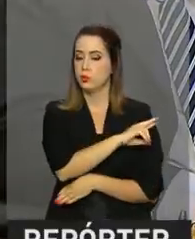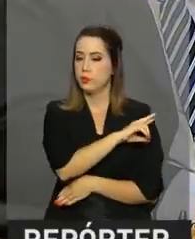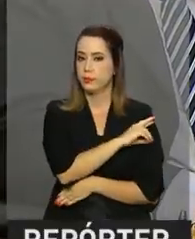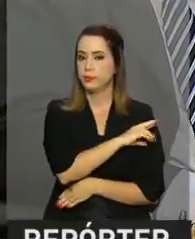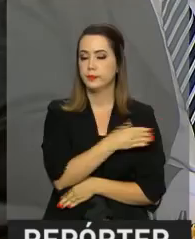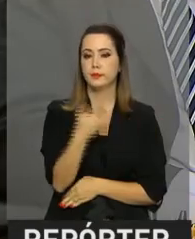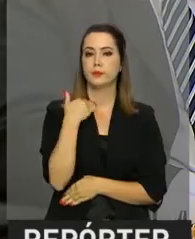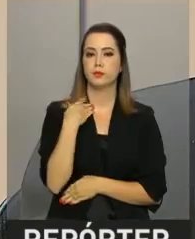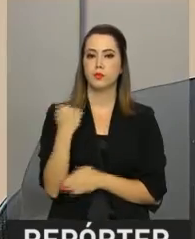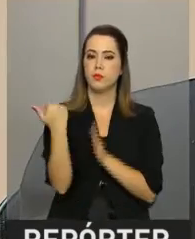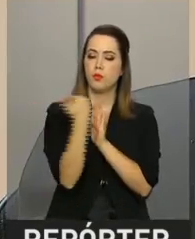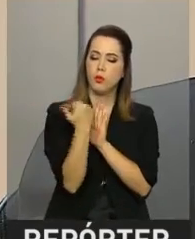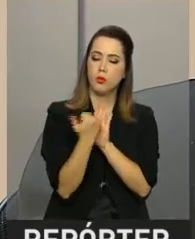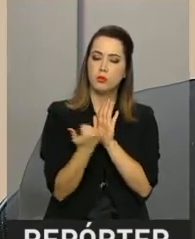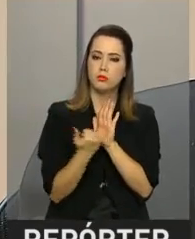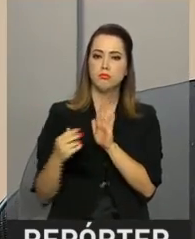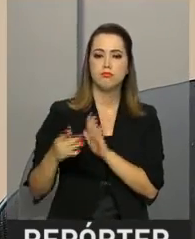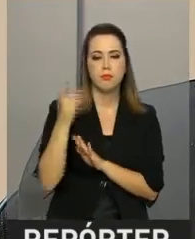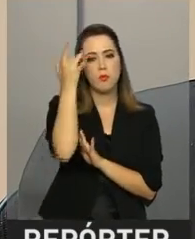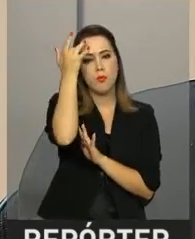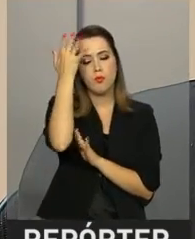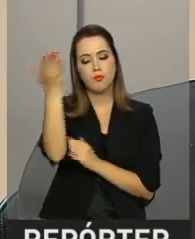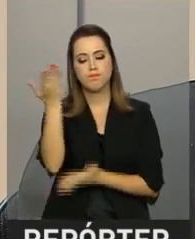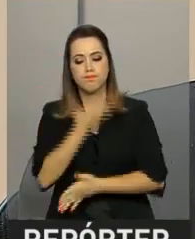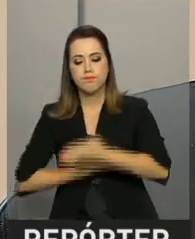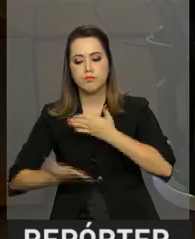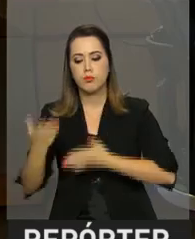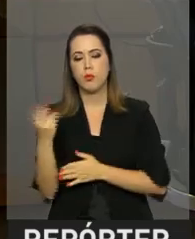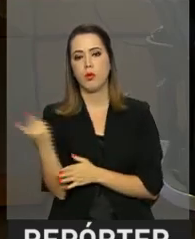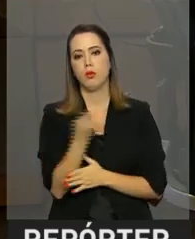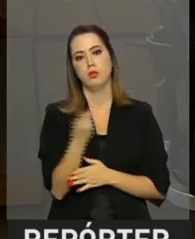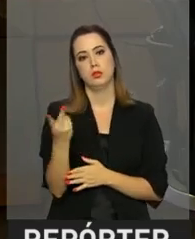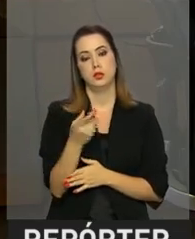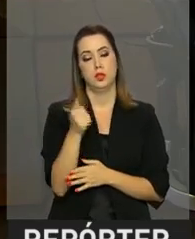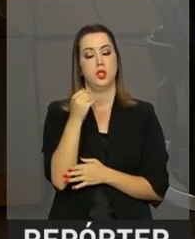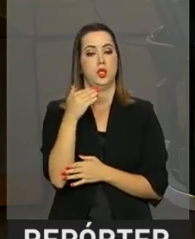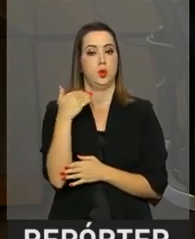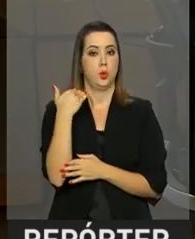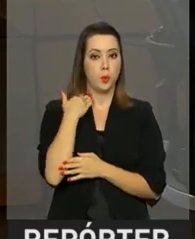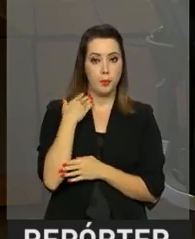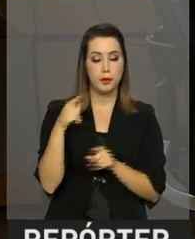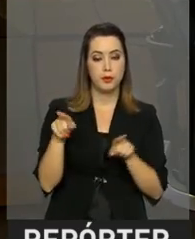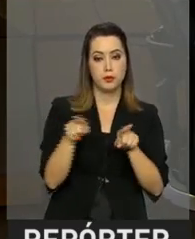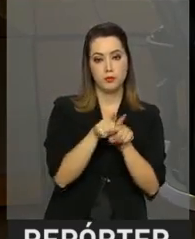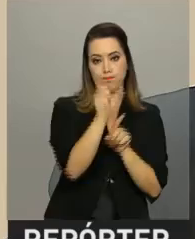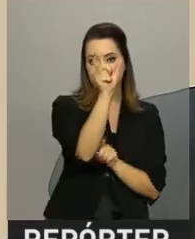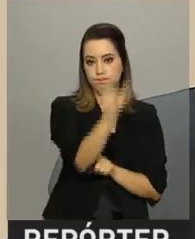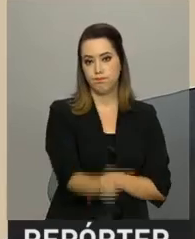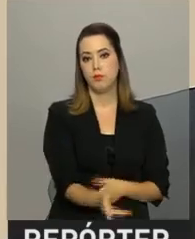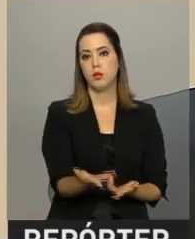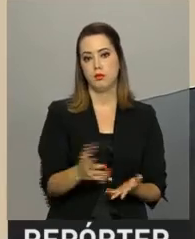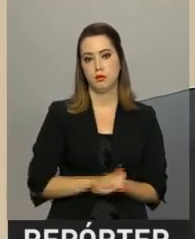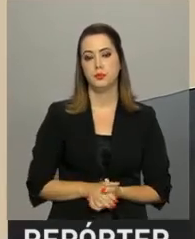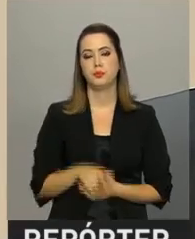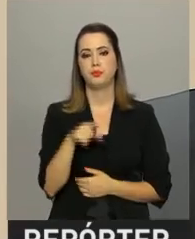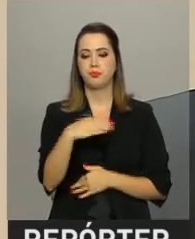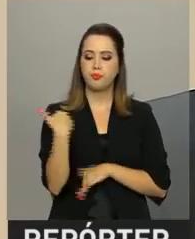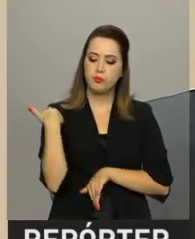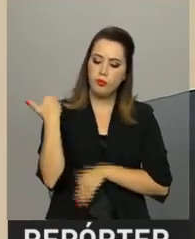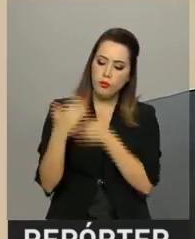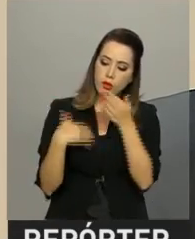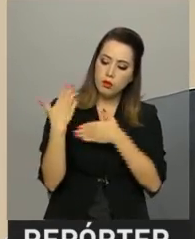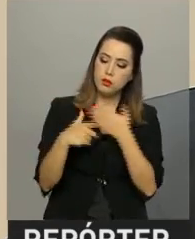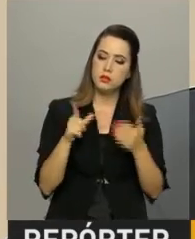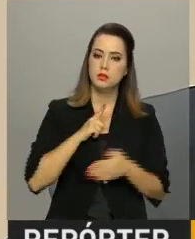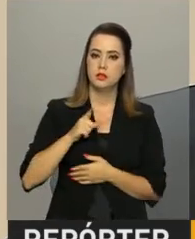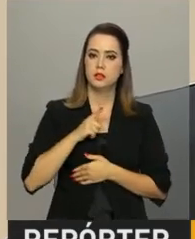uma série de medidas para facilitar o relacionamento entre instituições financeiras e clientes. Ao longo dos últimos anos,